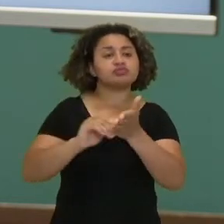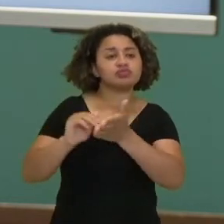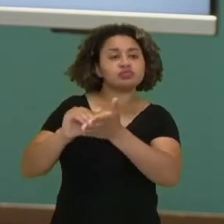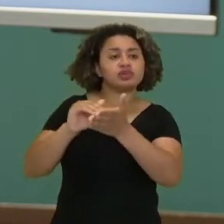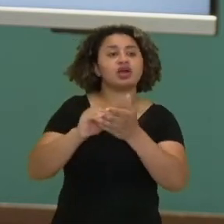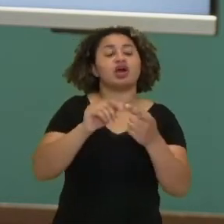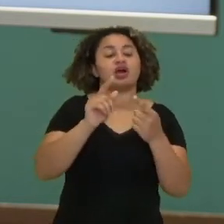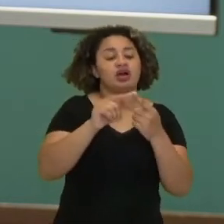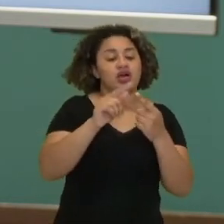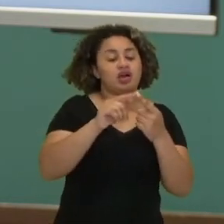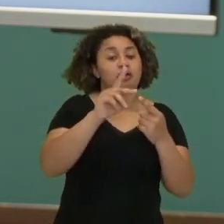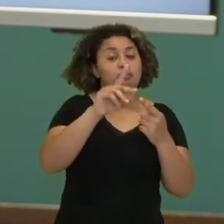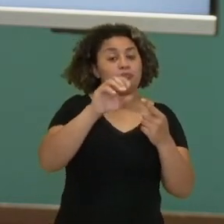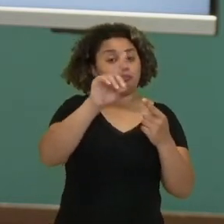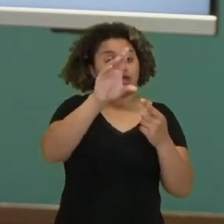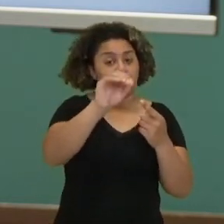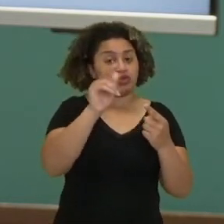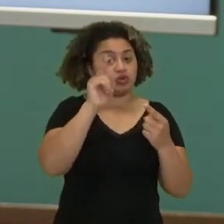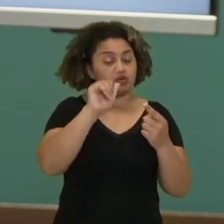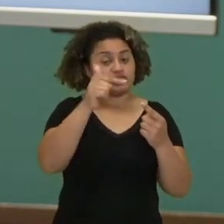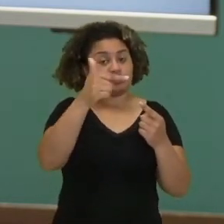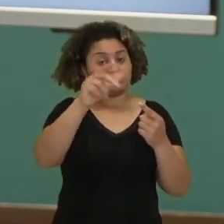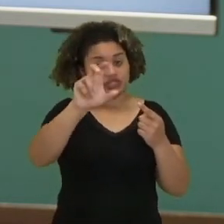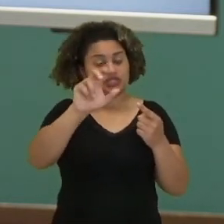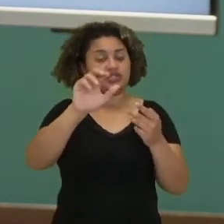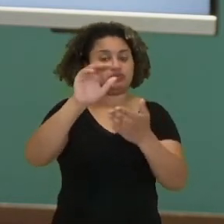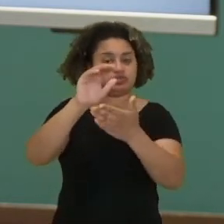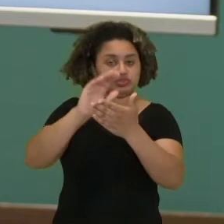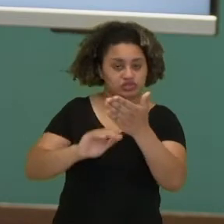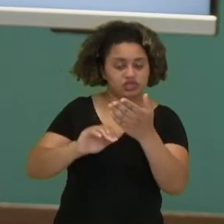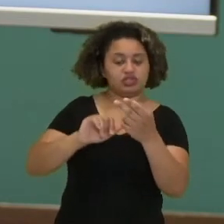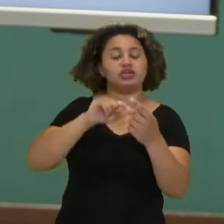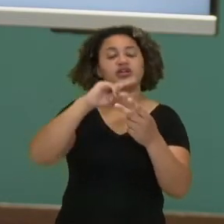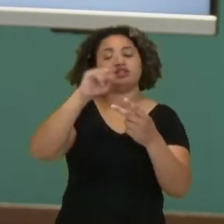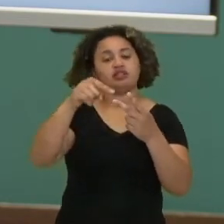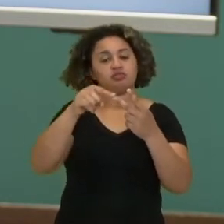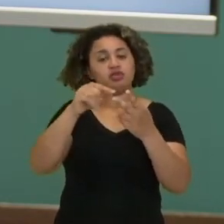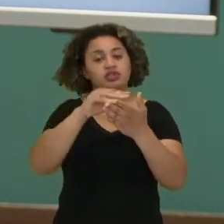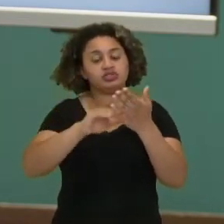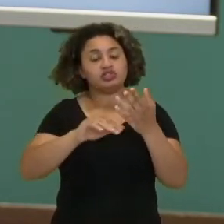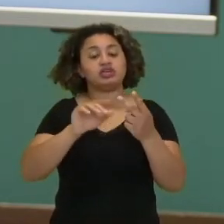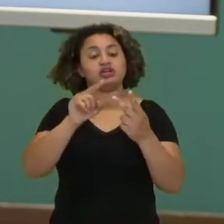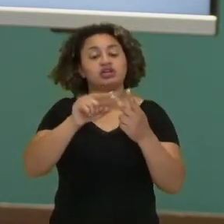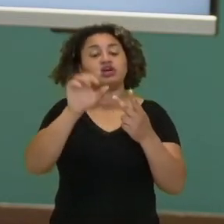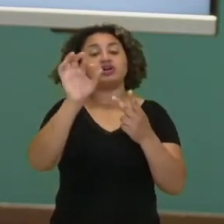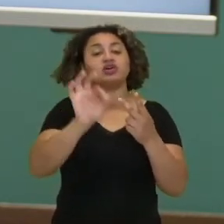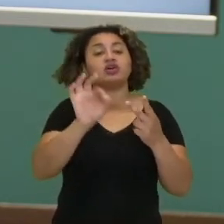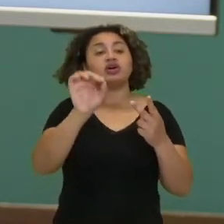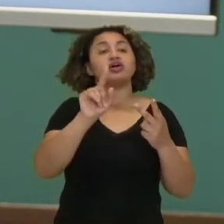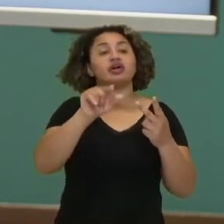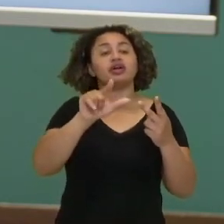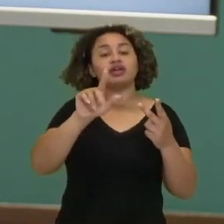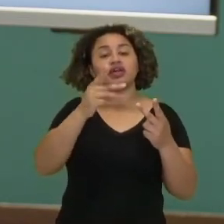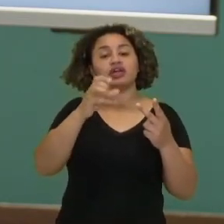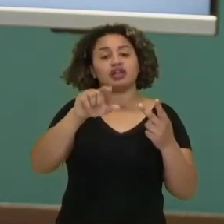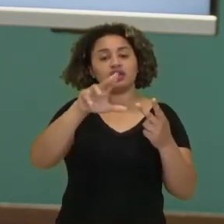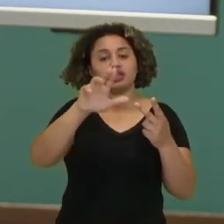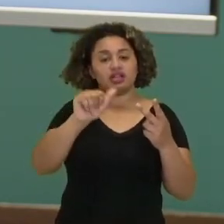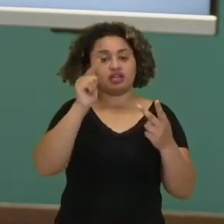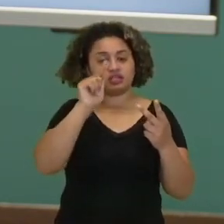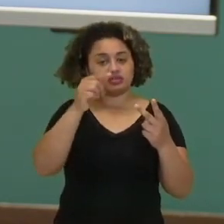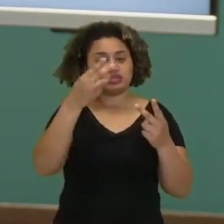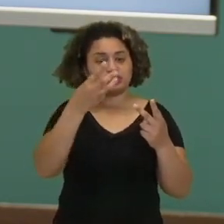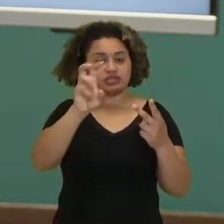que o Pedro conseguiu, que foi os 25%. E depois eu vou tirar a quantidade que a Helena conseguiu.